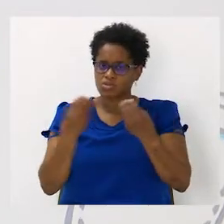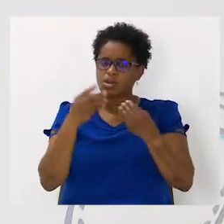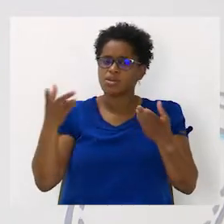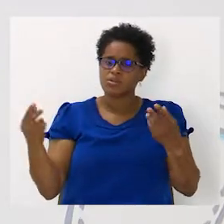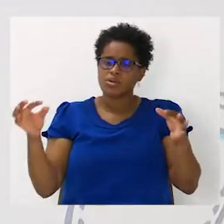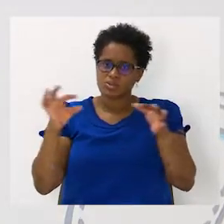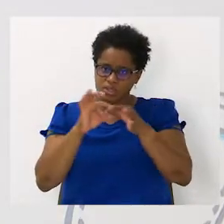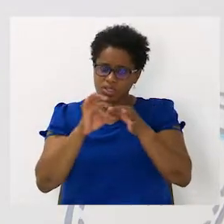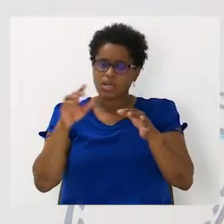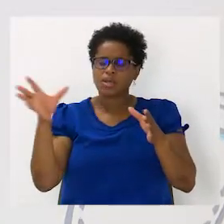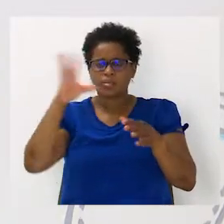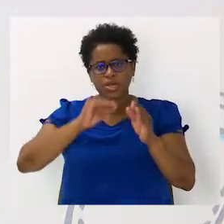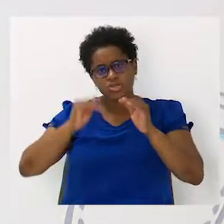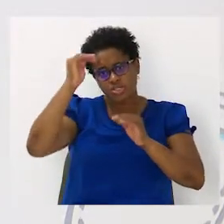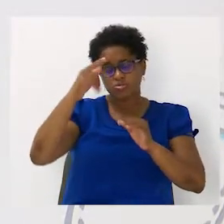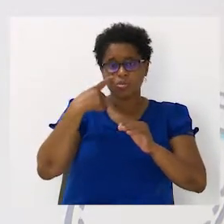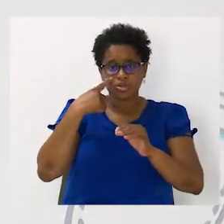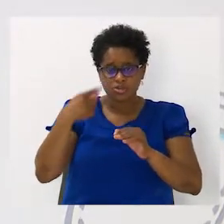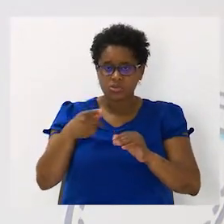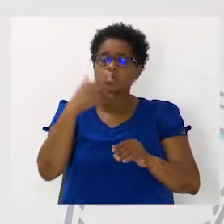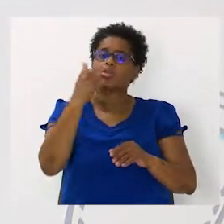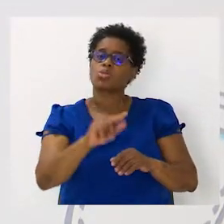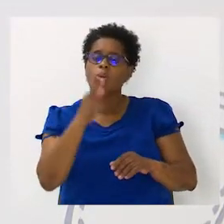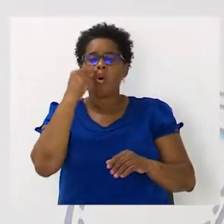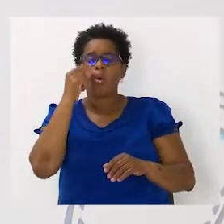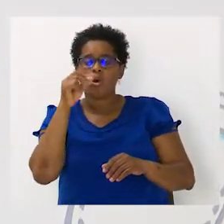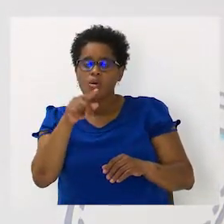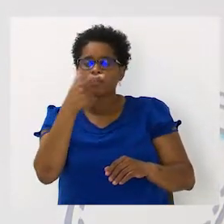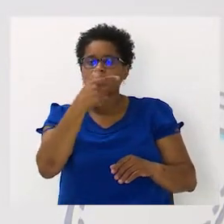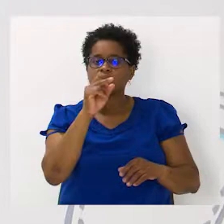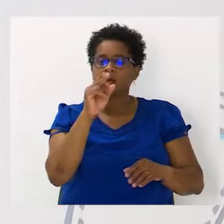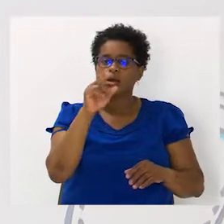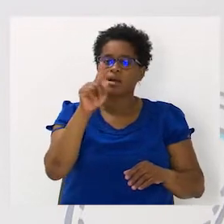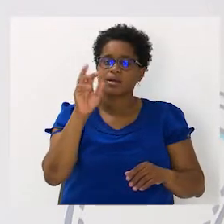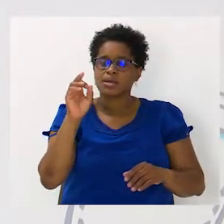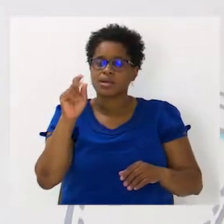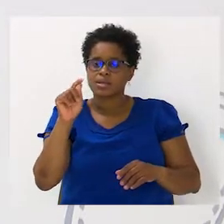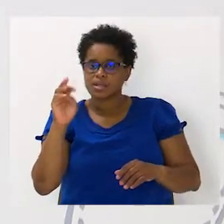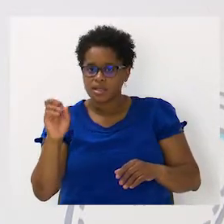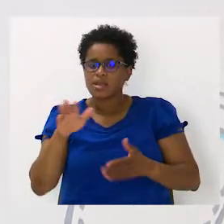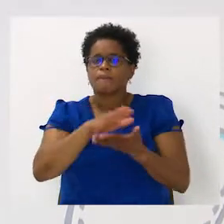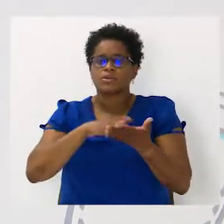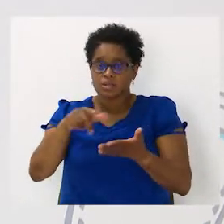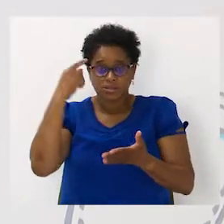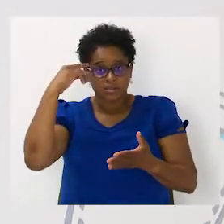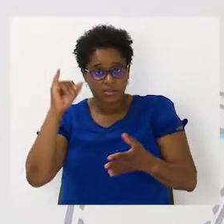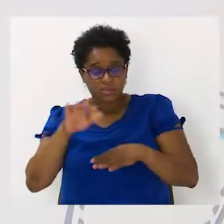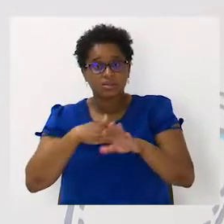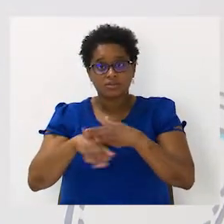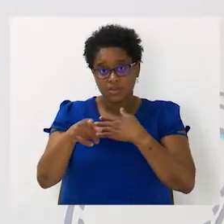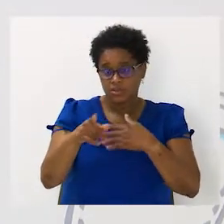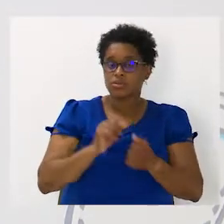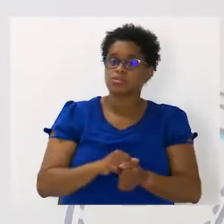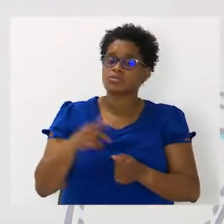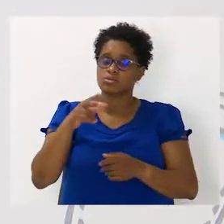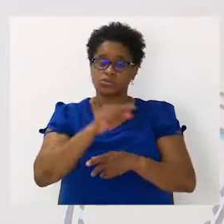acima, que é parecido com isso. Então, Tales baseou-se nessa ideia e fez isso a partir de um triângulo também.